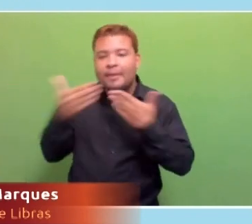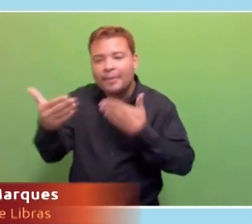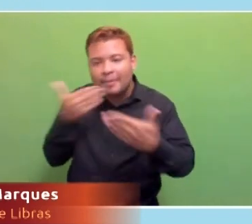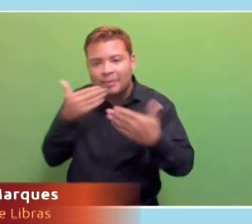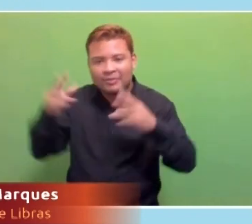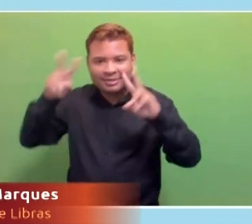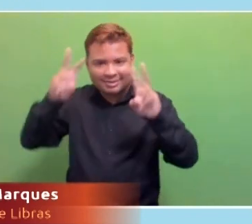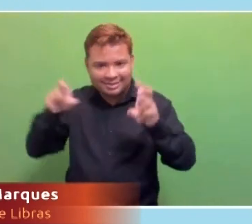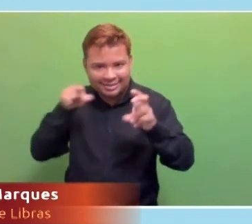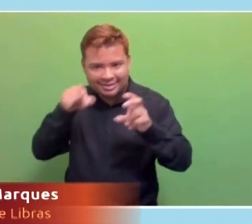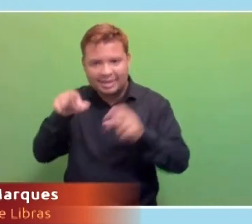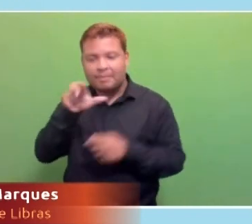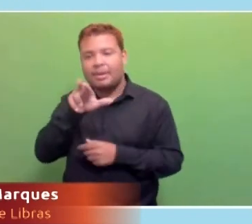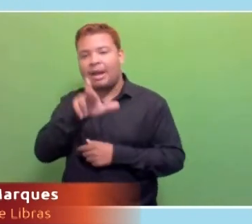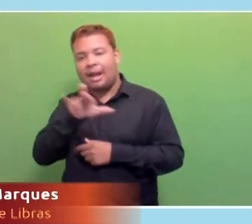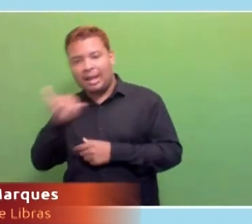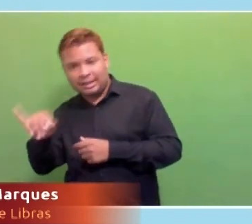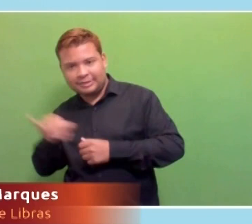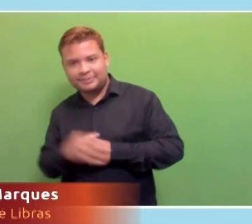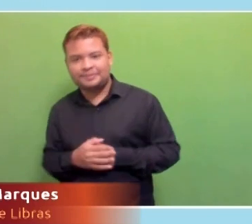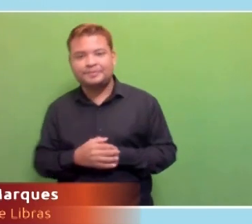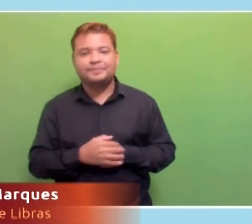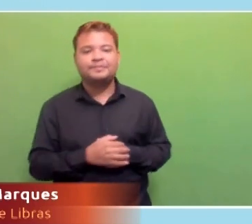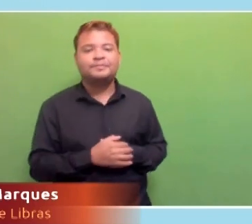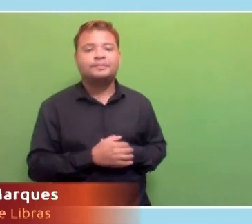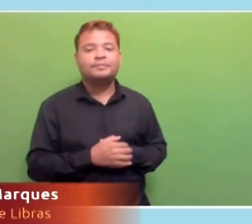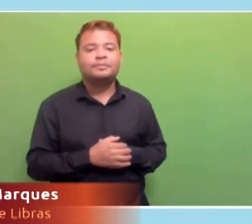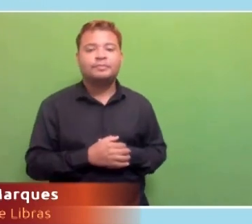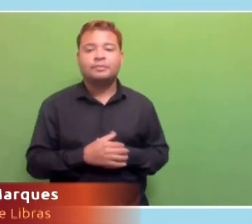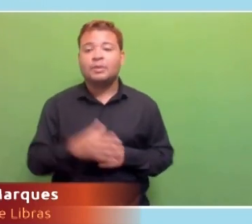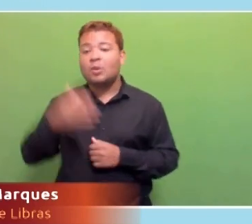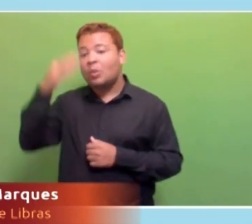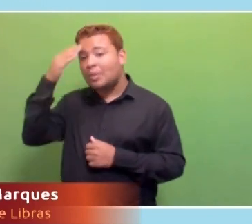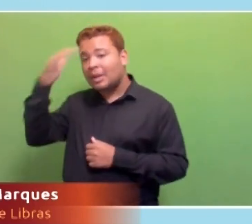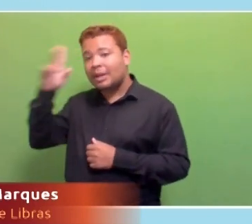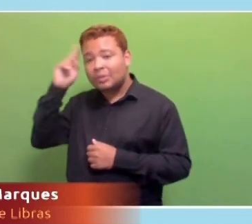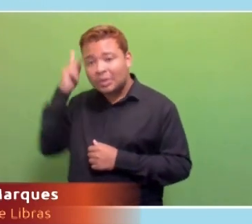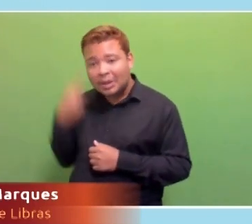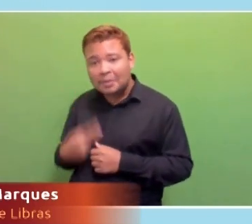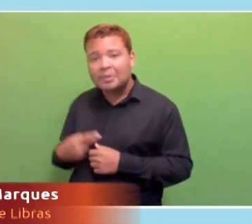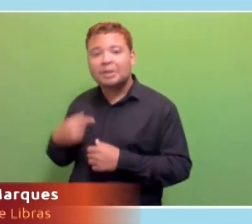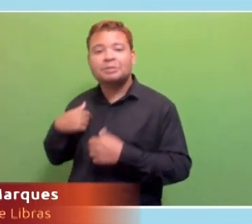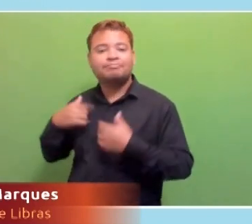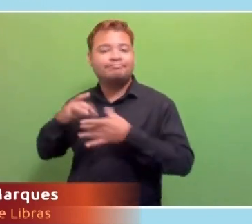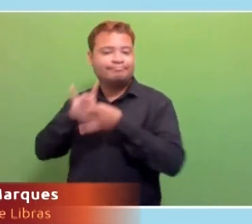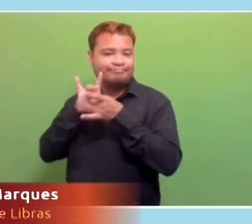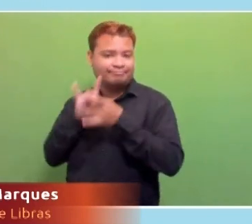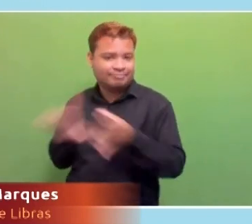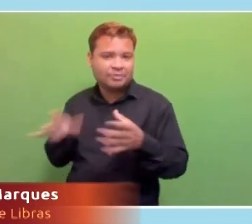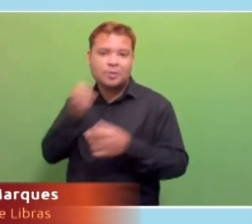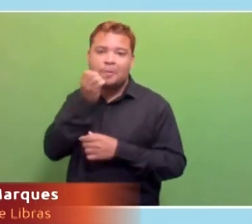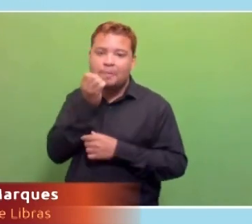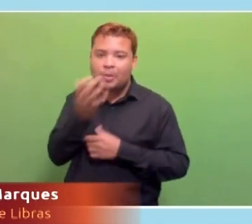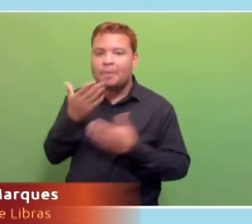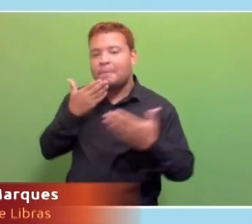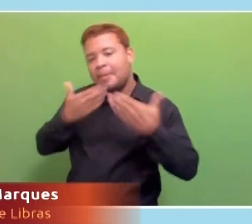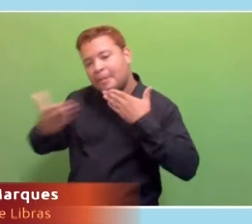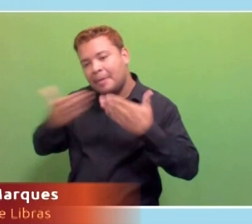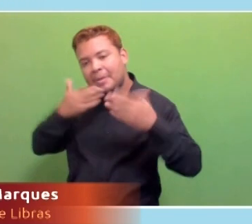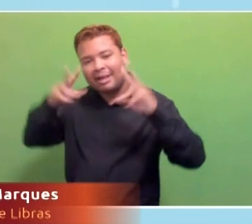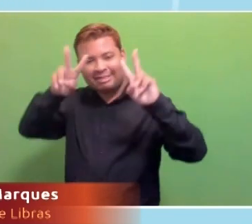internacionais. Obrigado, Camila. Estou à disposição. Muito bom poder discutir essas questões